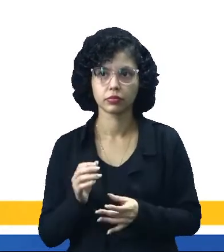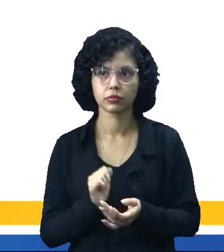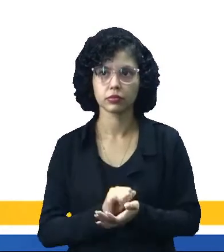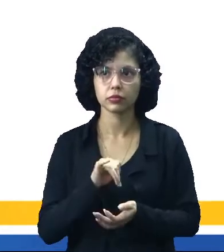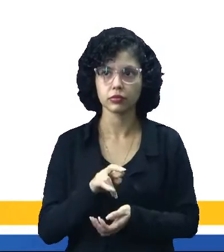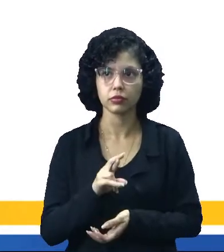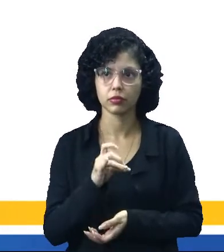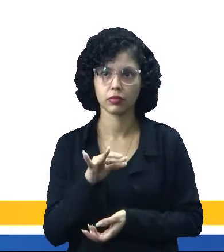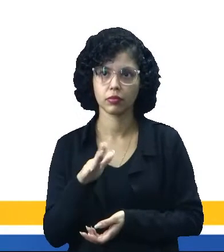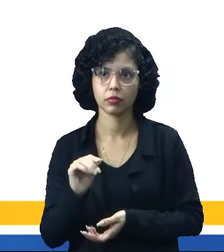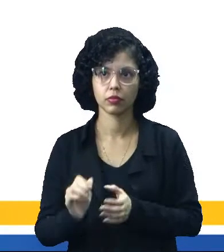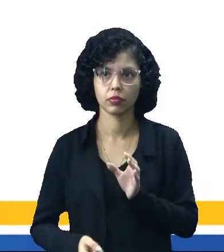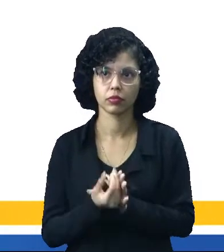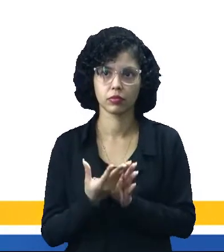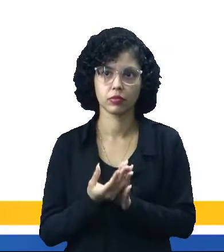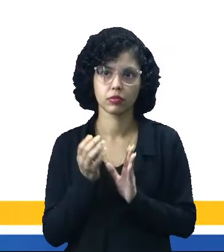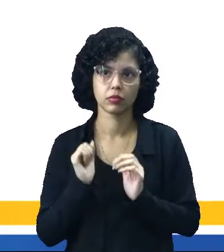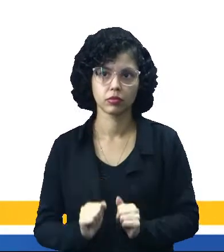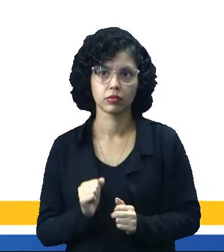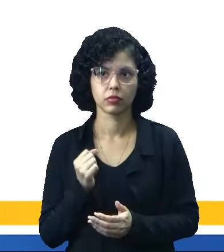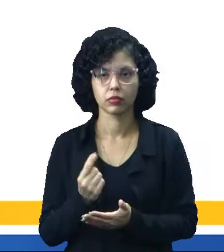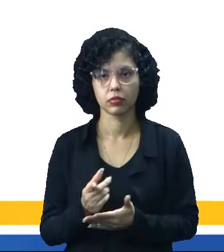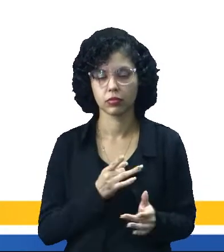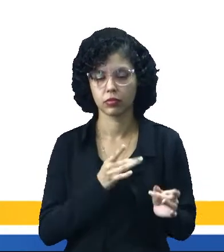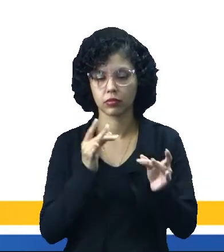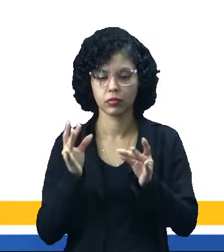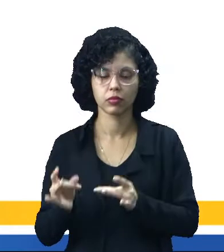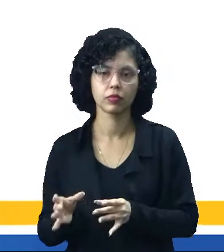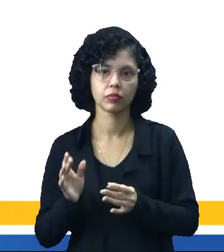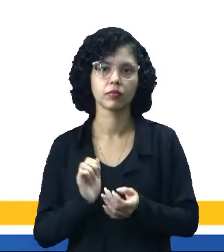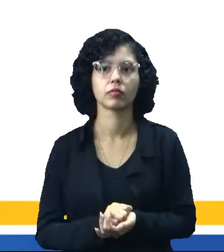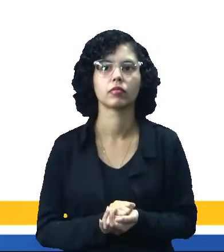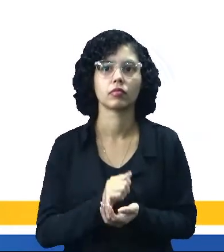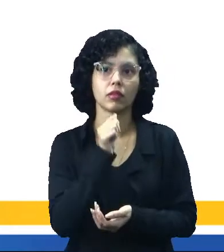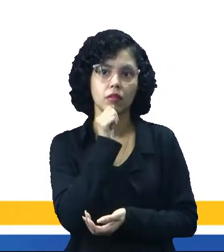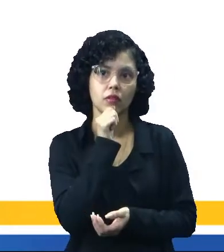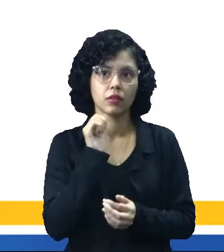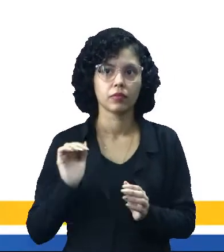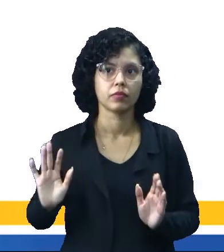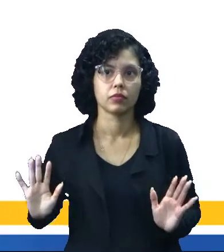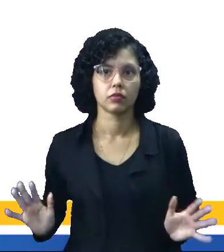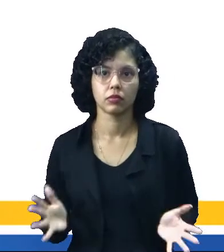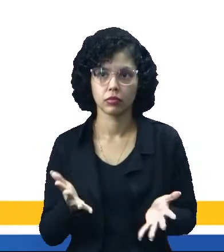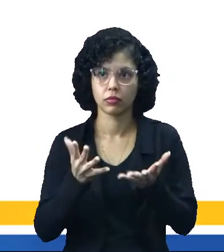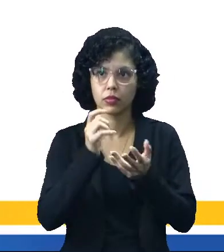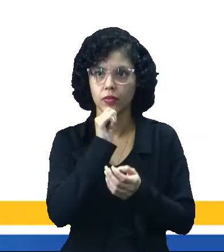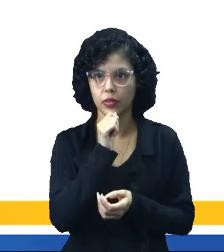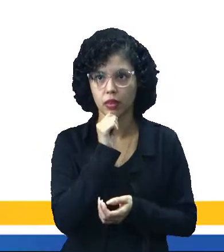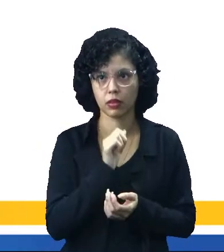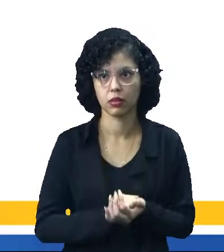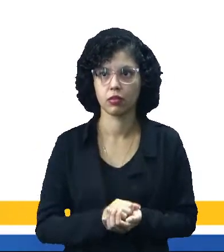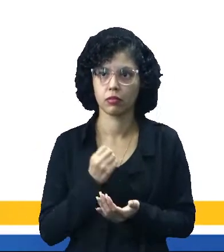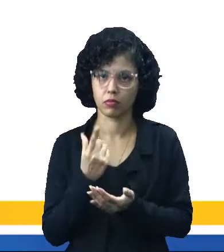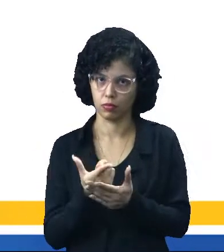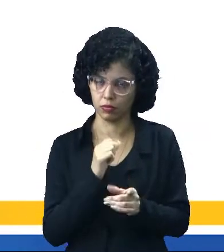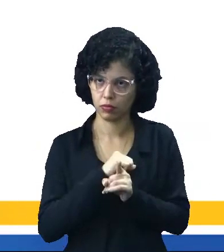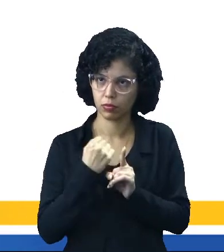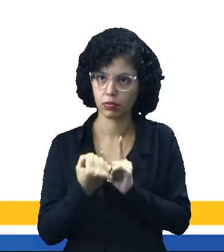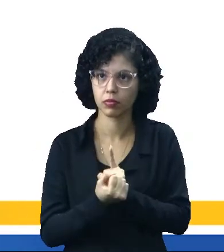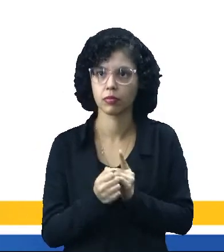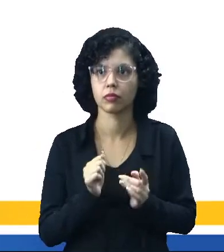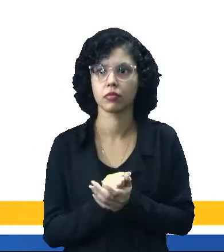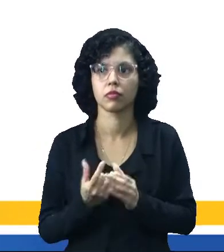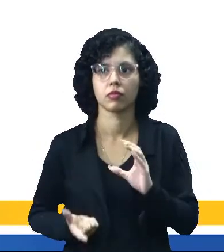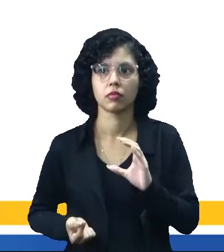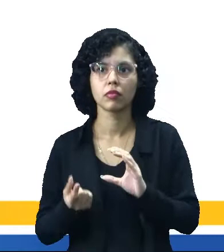intenção de que os produtos possam ser comprados e vendidos. A fim de estimular constantemente o consumo na sociedade, o